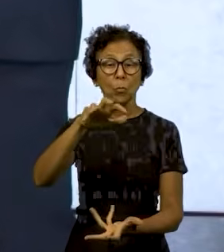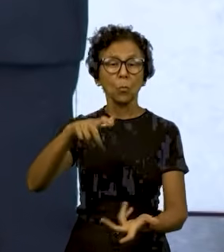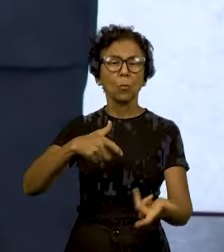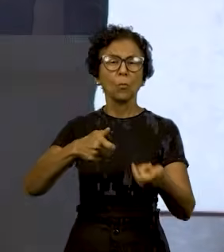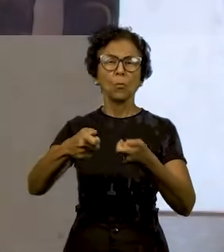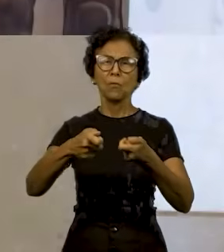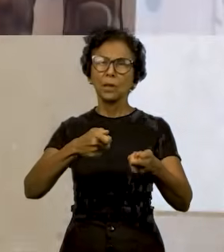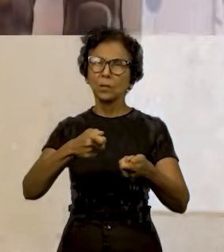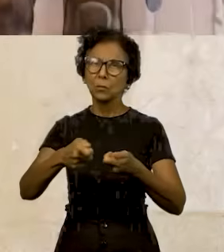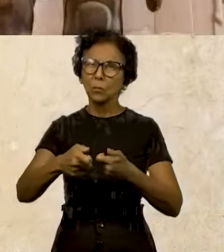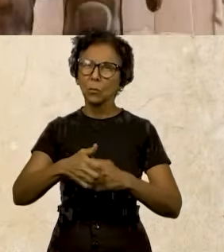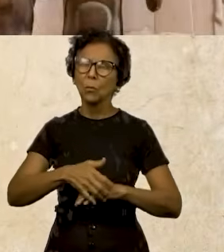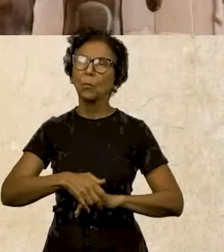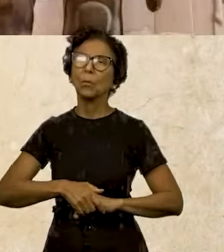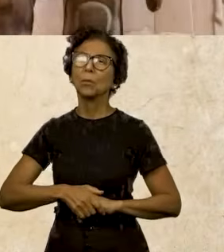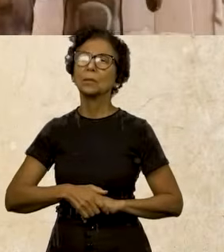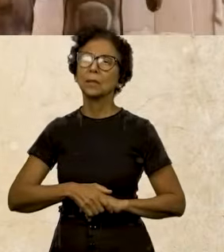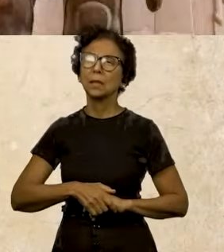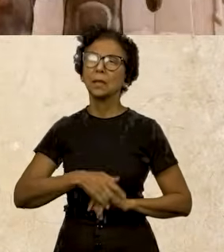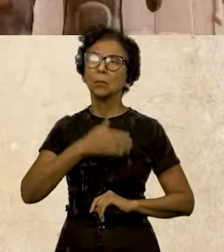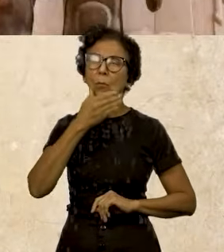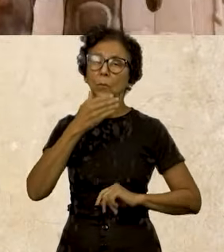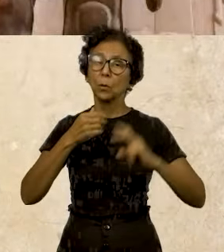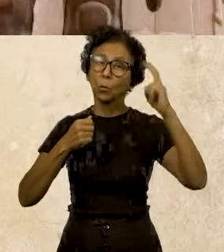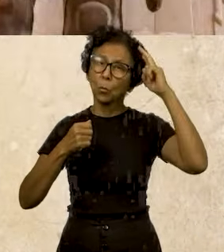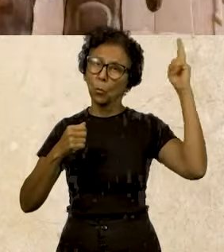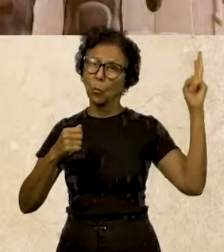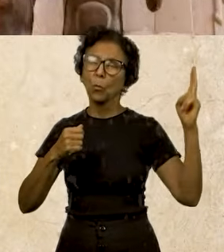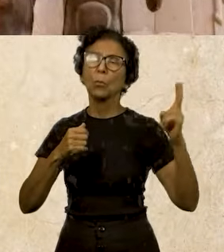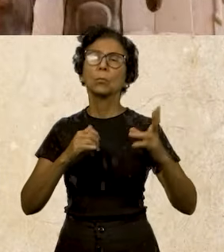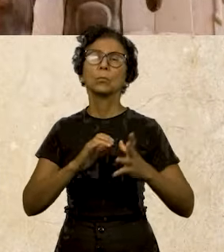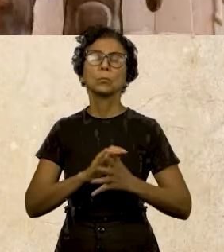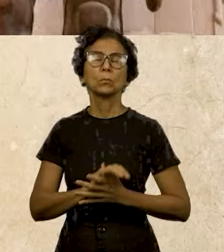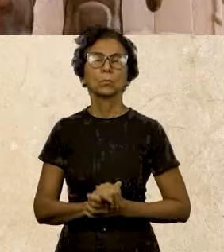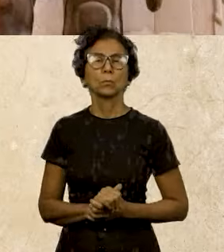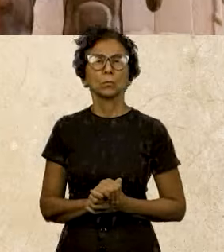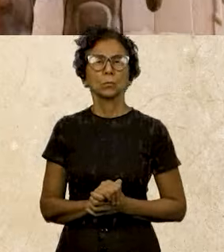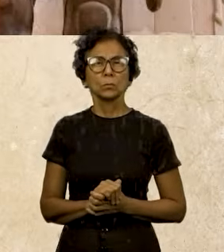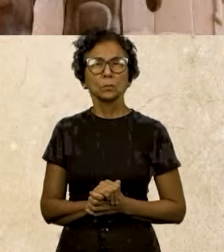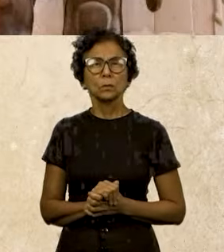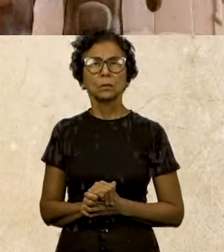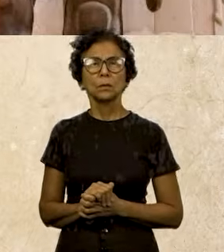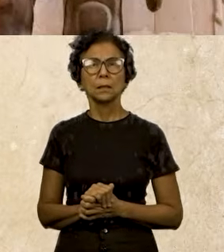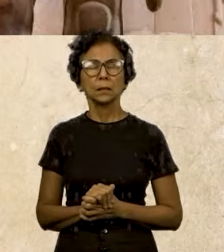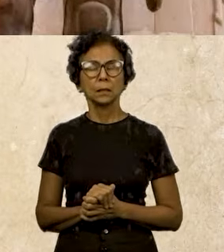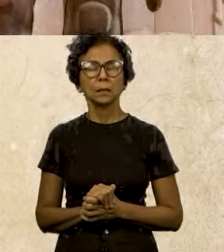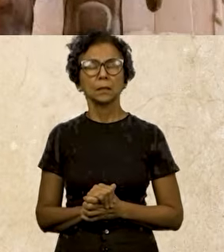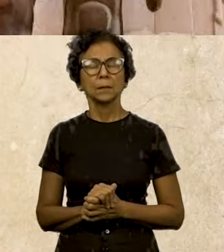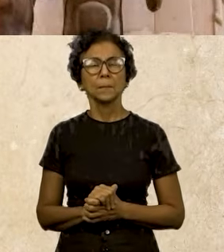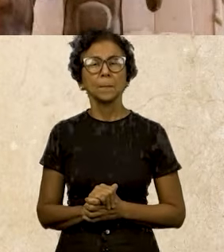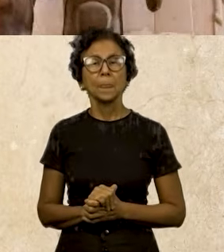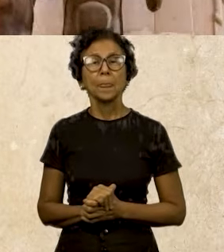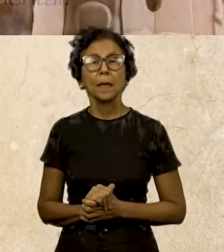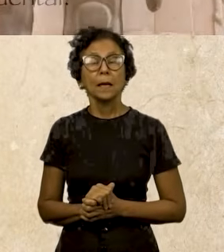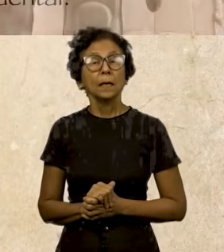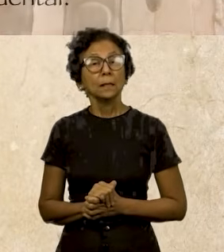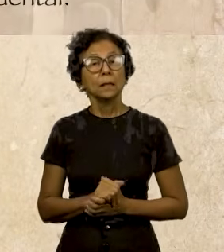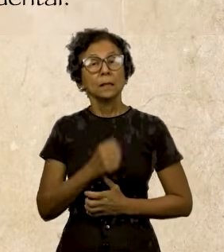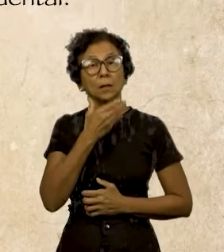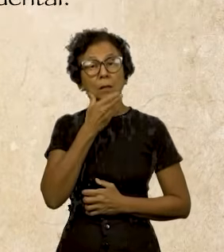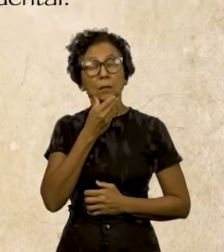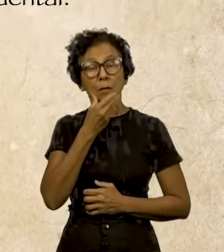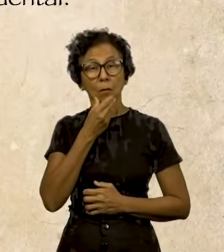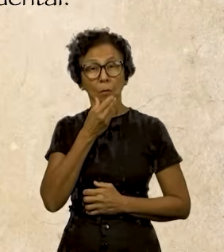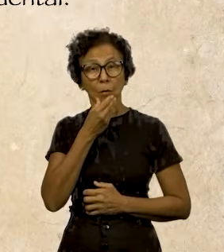helenística, o grego, e ele só governou por 10 anos. E os 4 generais dele